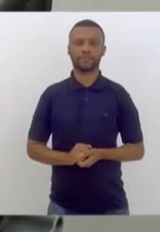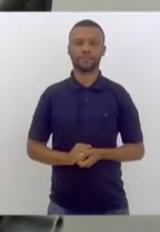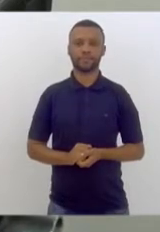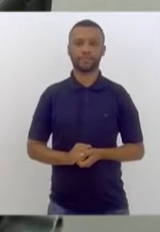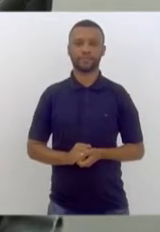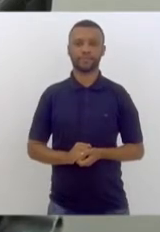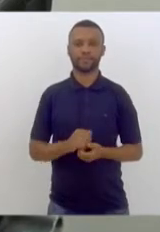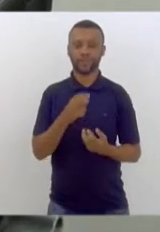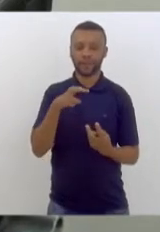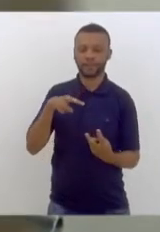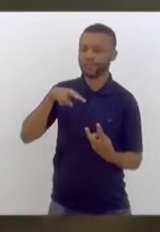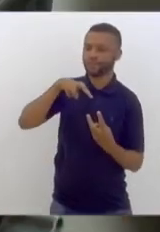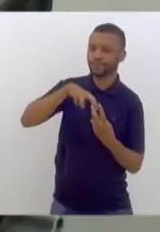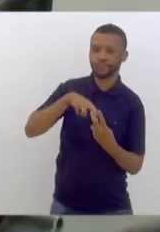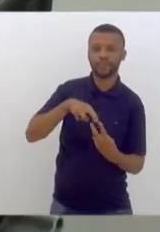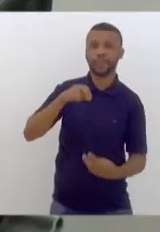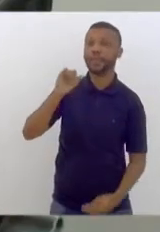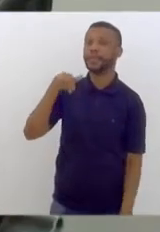Inciso 2,